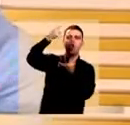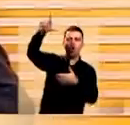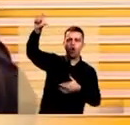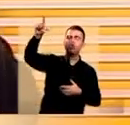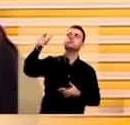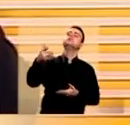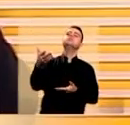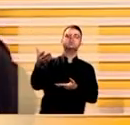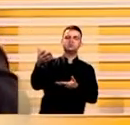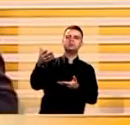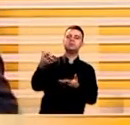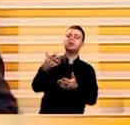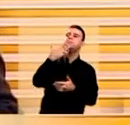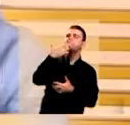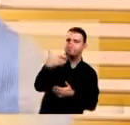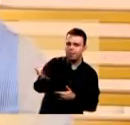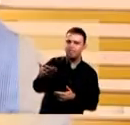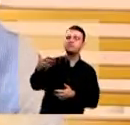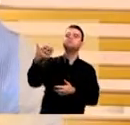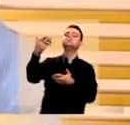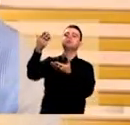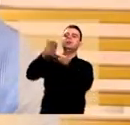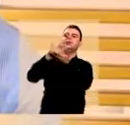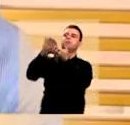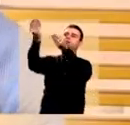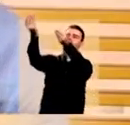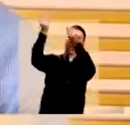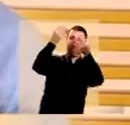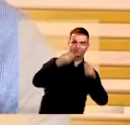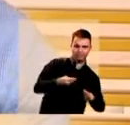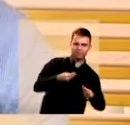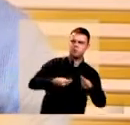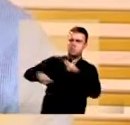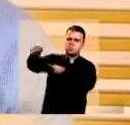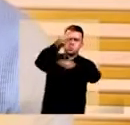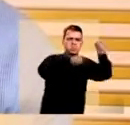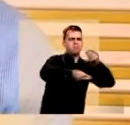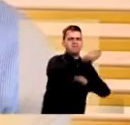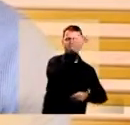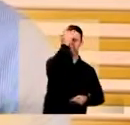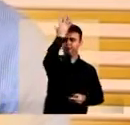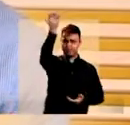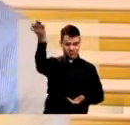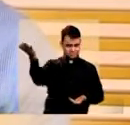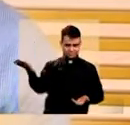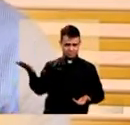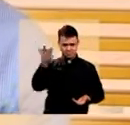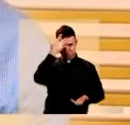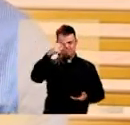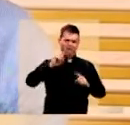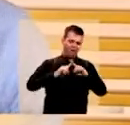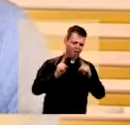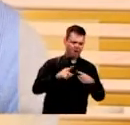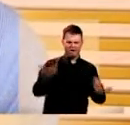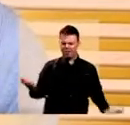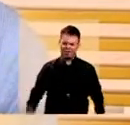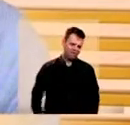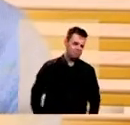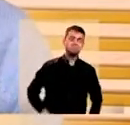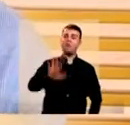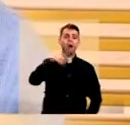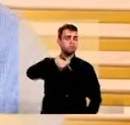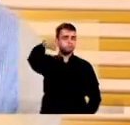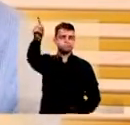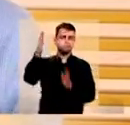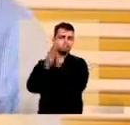você requisita, o livro vem até a sua mesa, você lê e tal. Então, há muita facilidade. Quer dizer, às vezes a pessoa reclama, mas não vai atrás,